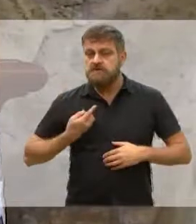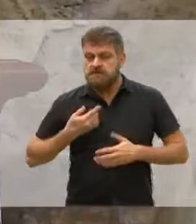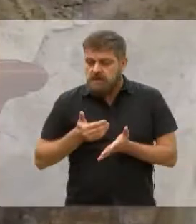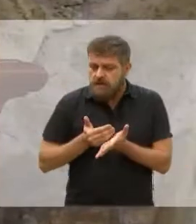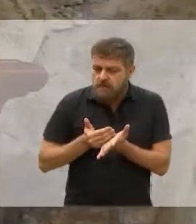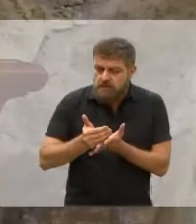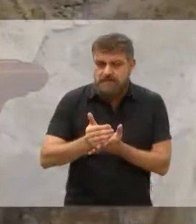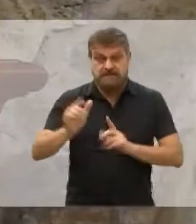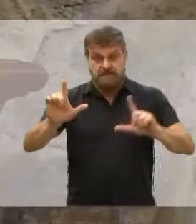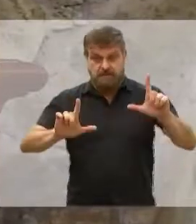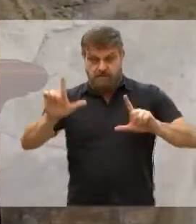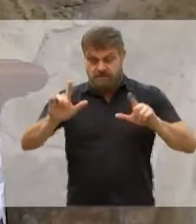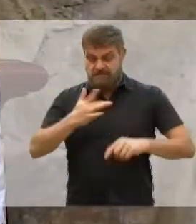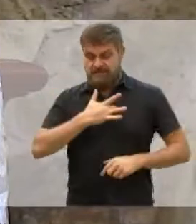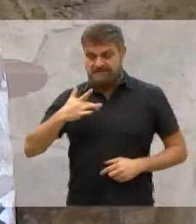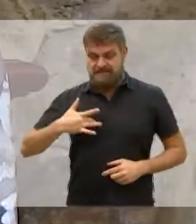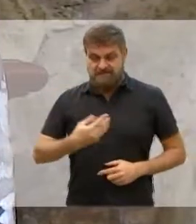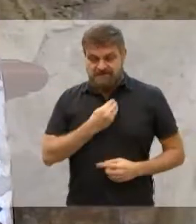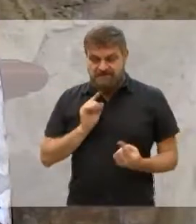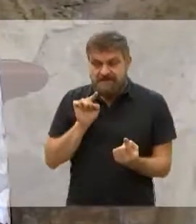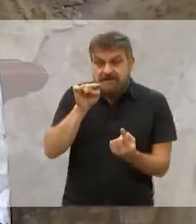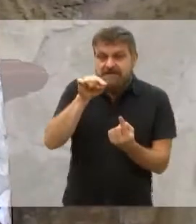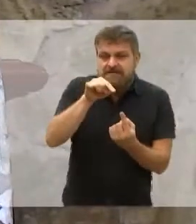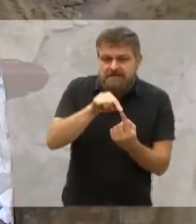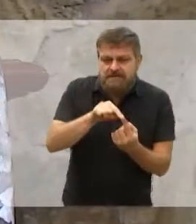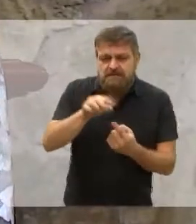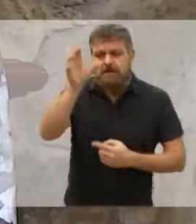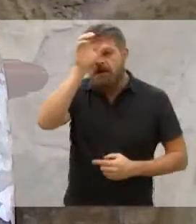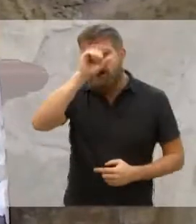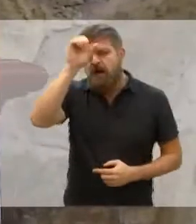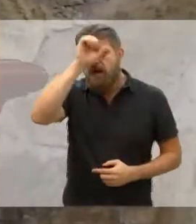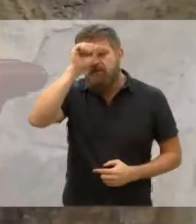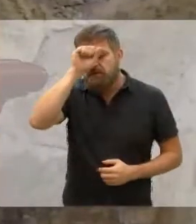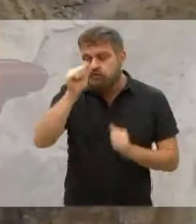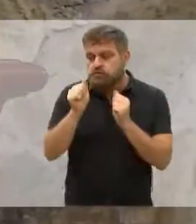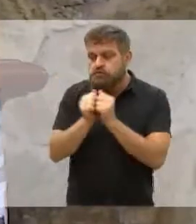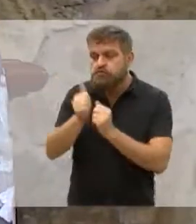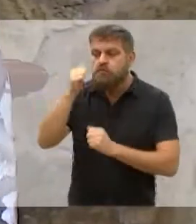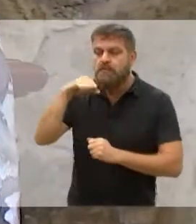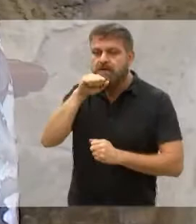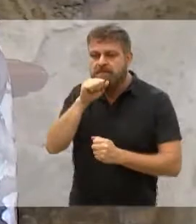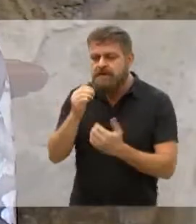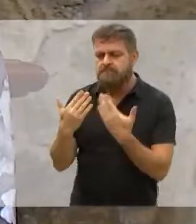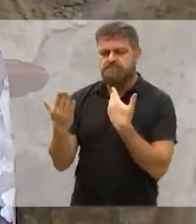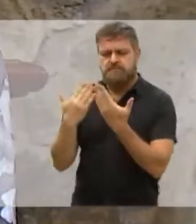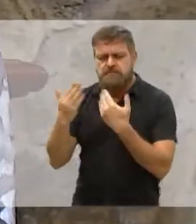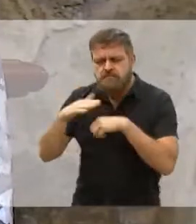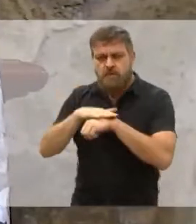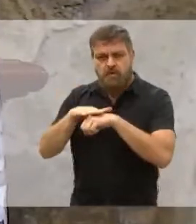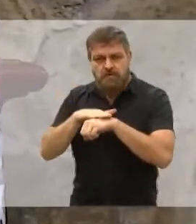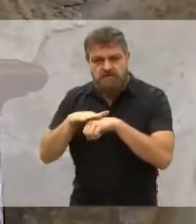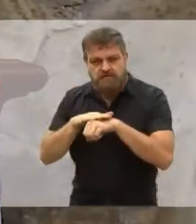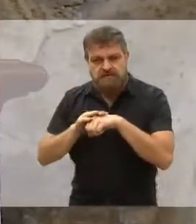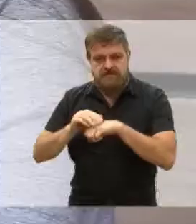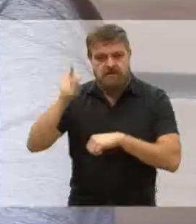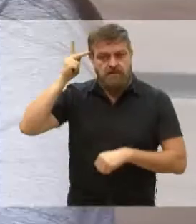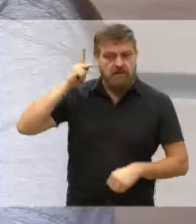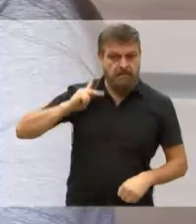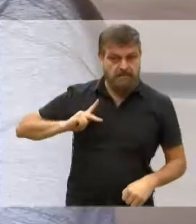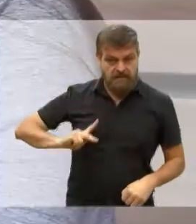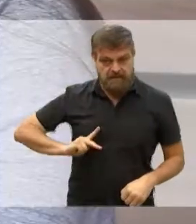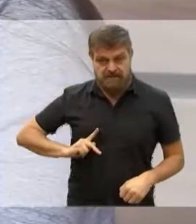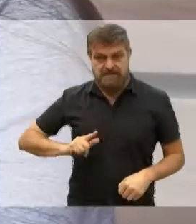E hoje a gente começa o programa Saúde é Vida aprendendo com uma mãe. Nós vamos falar com a